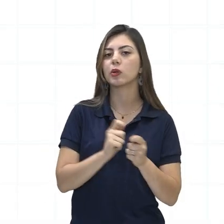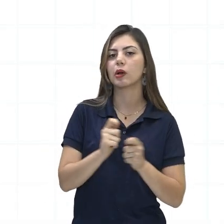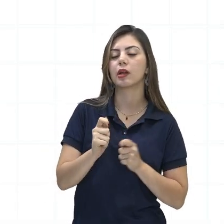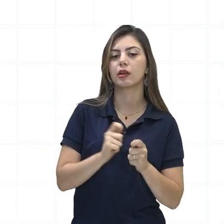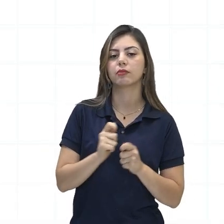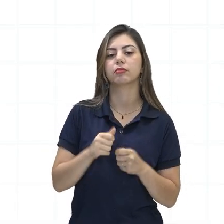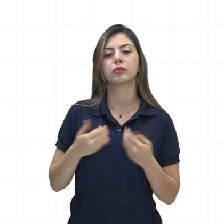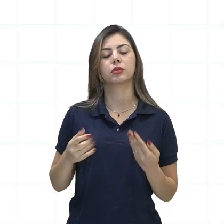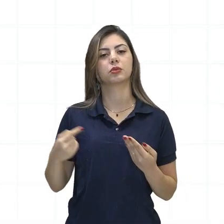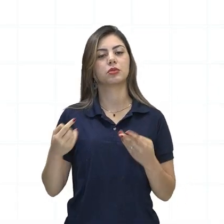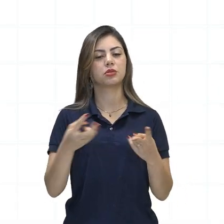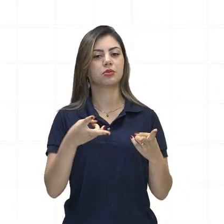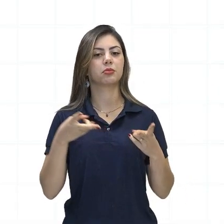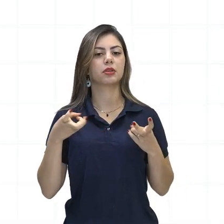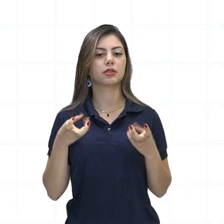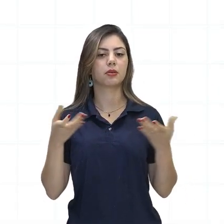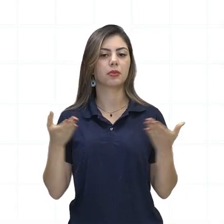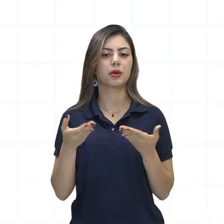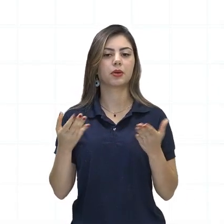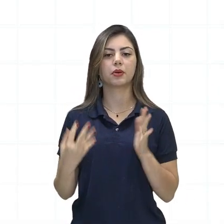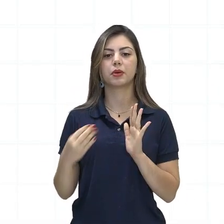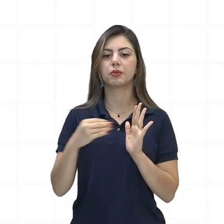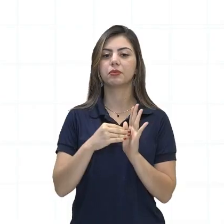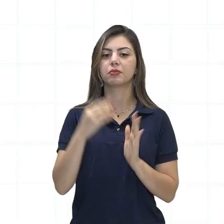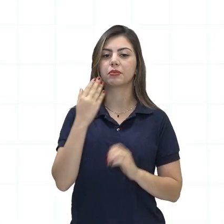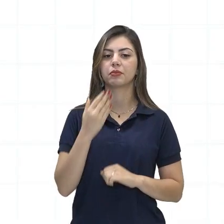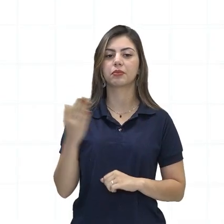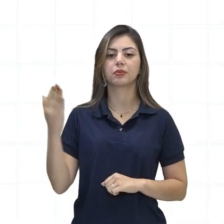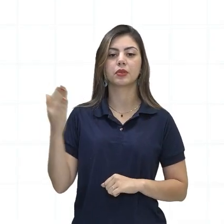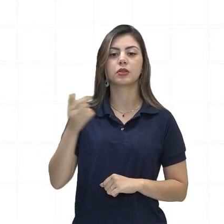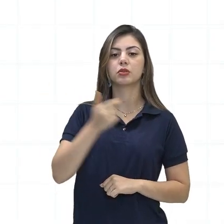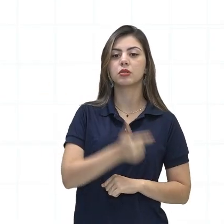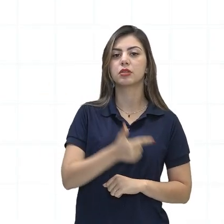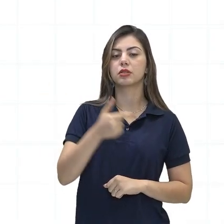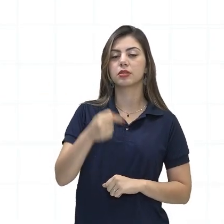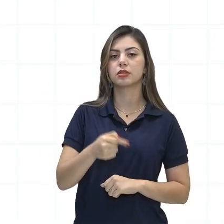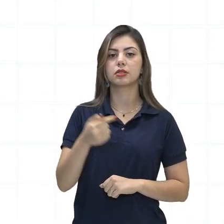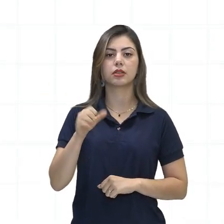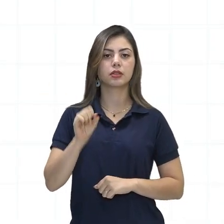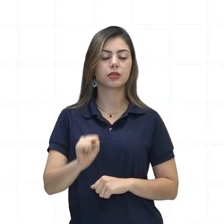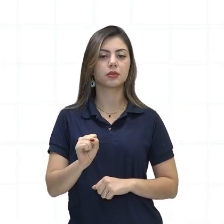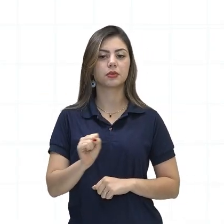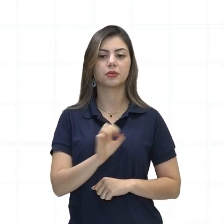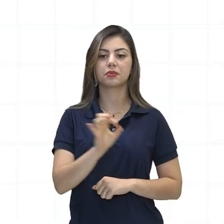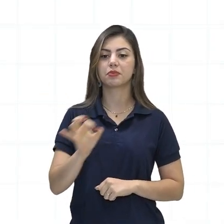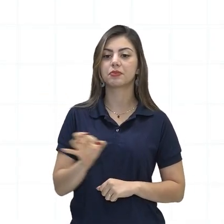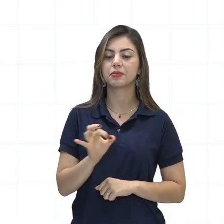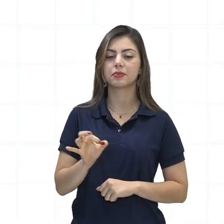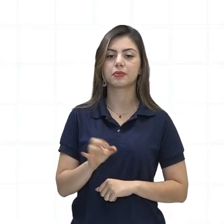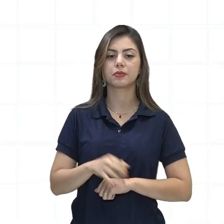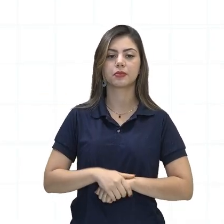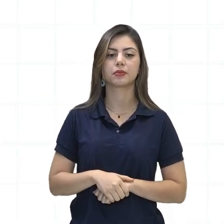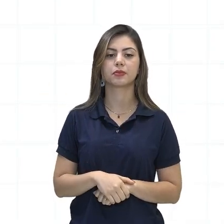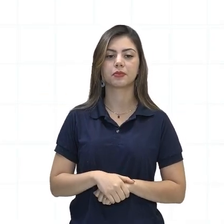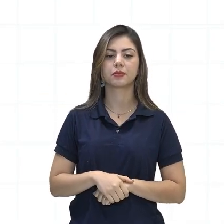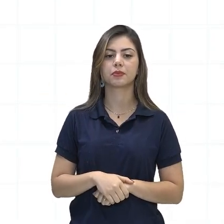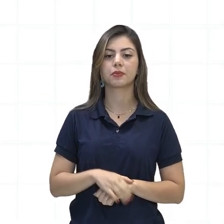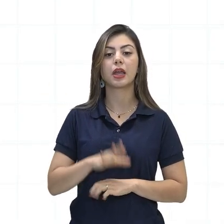consegue observar, então, aqui a informação ao lado, de 278. Será? Eu acho que ele não carregou.